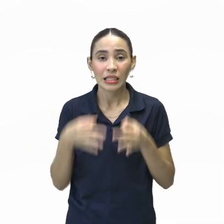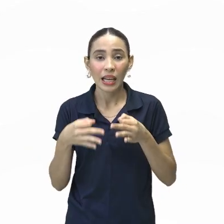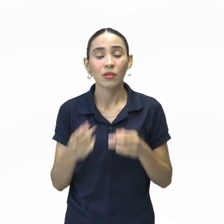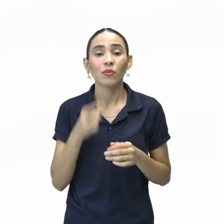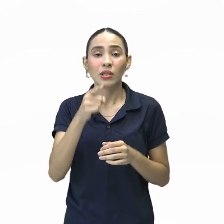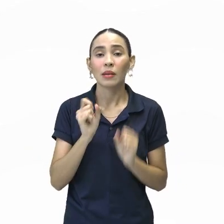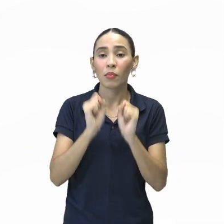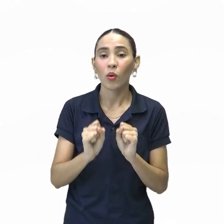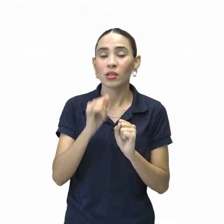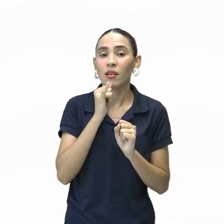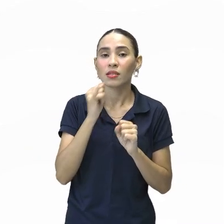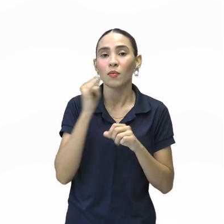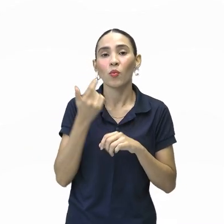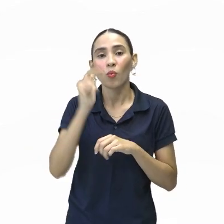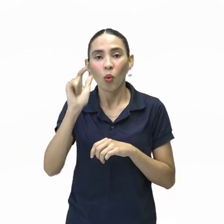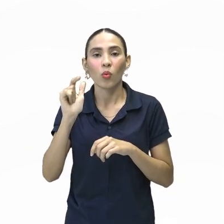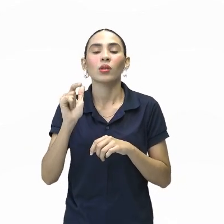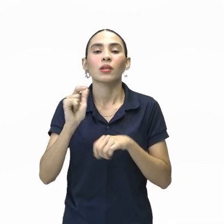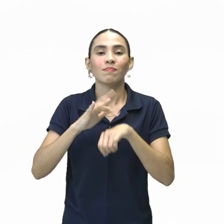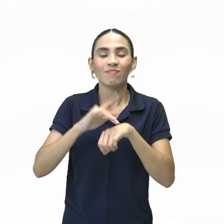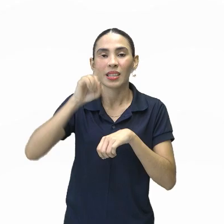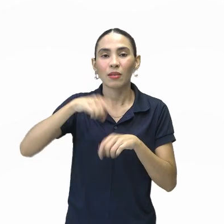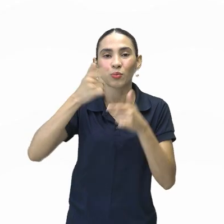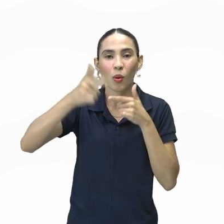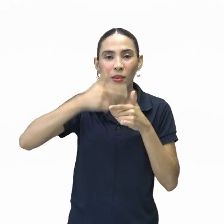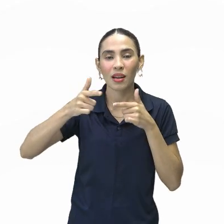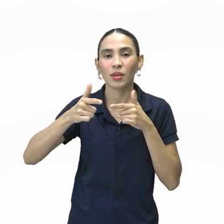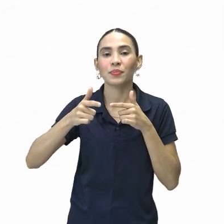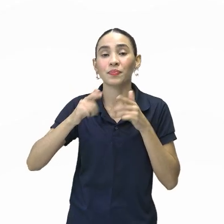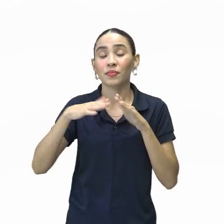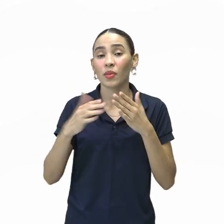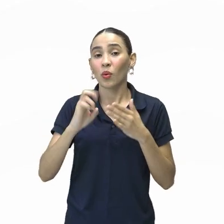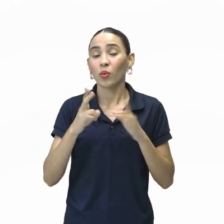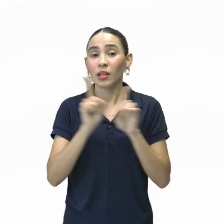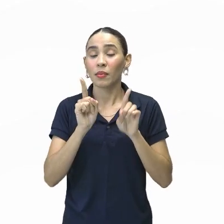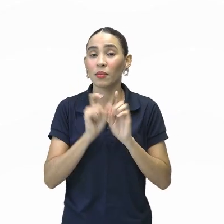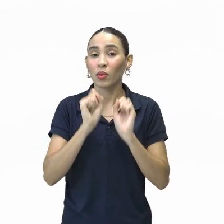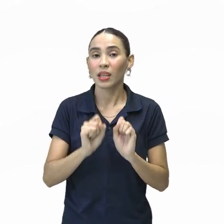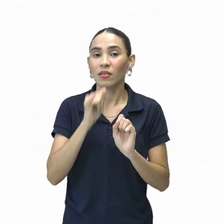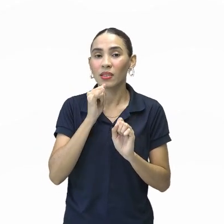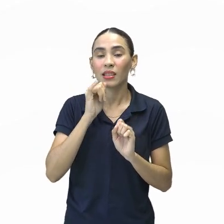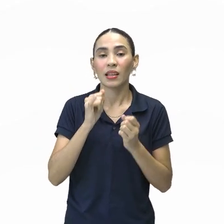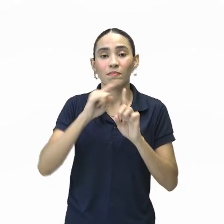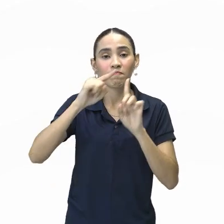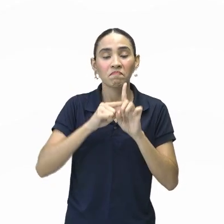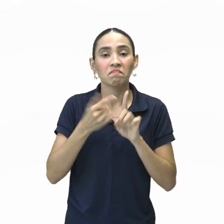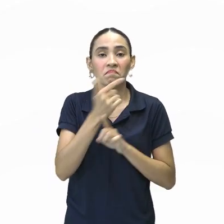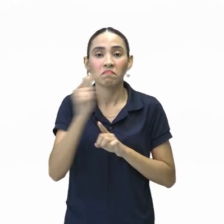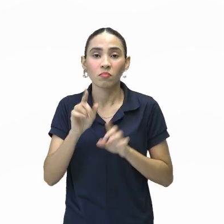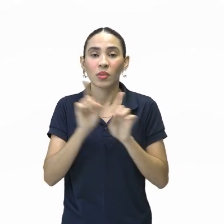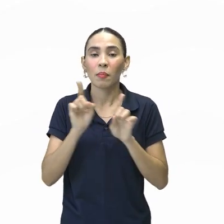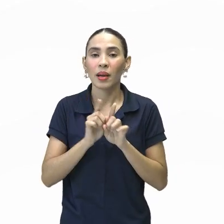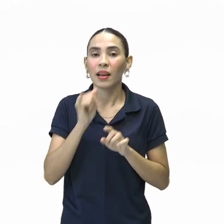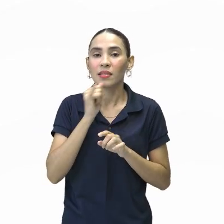você pode ir para o outro quadro, que são as complicações, né? Ou podendo causar infertilidade, né, a